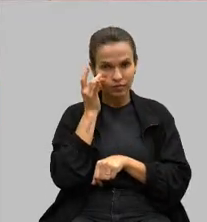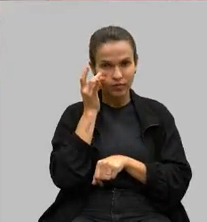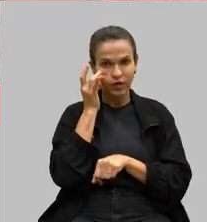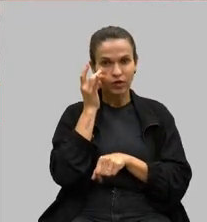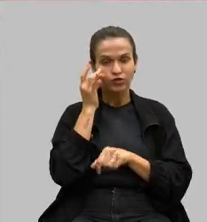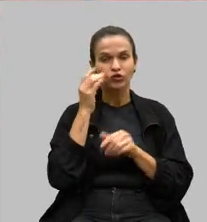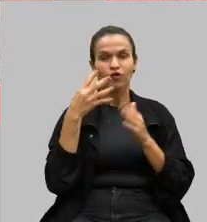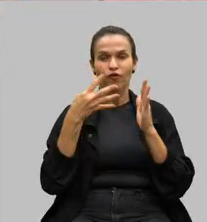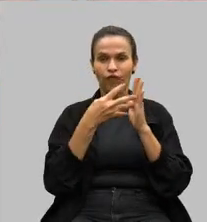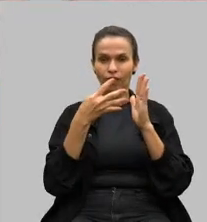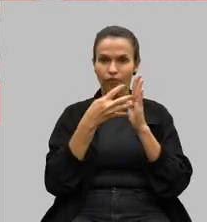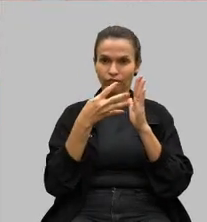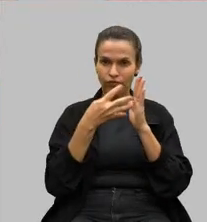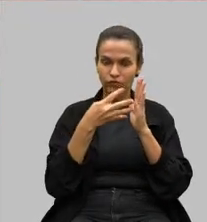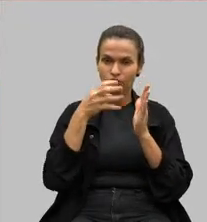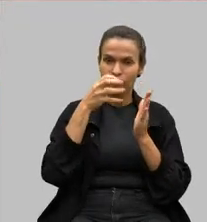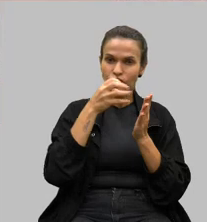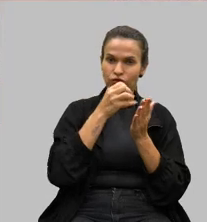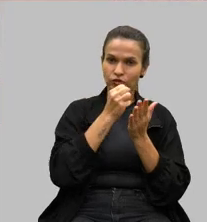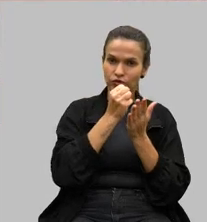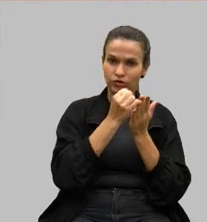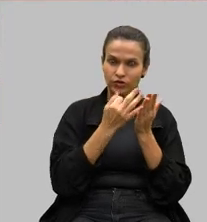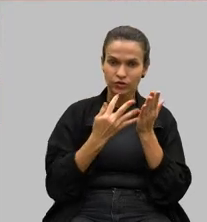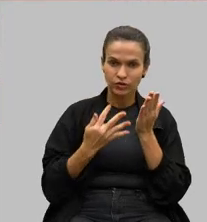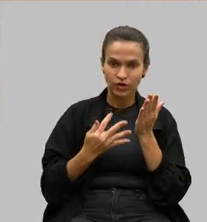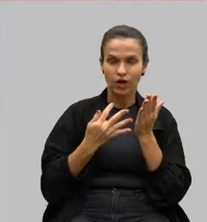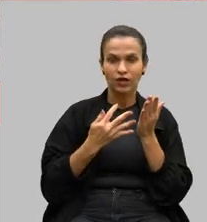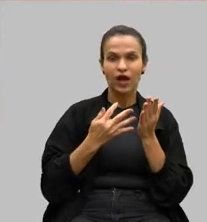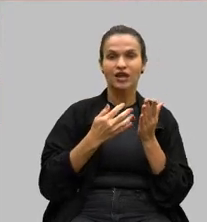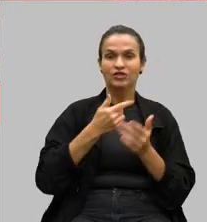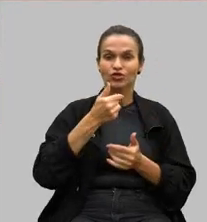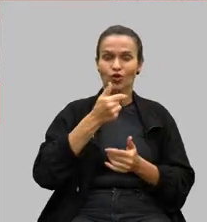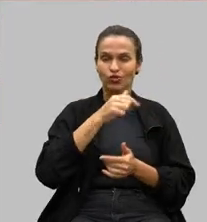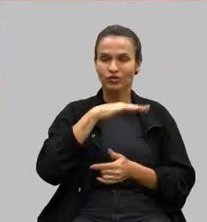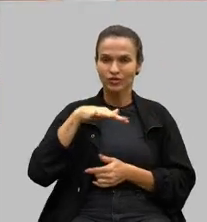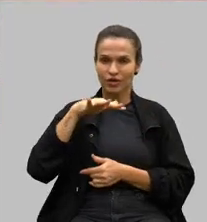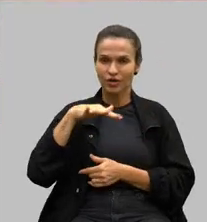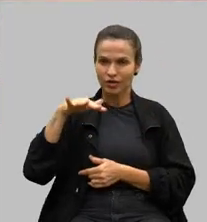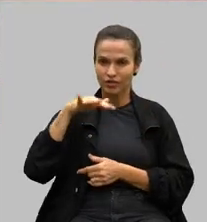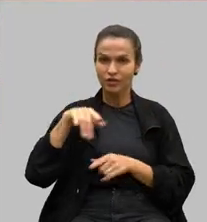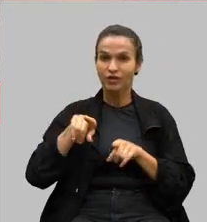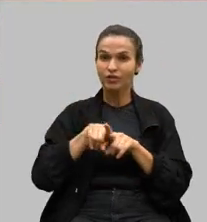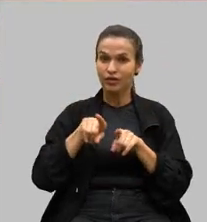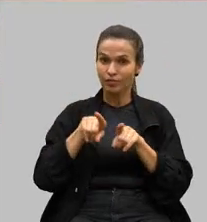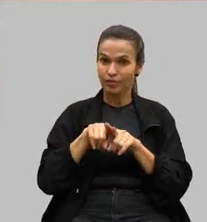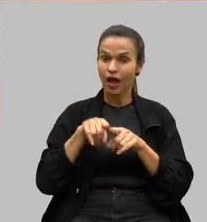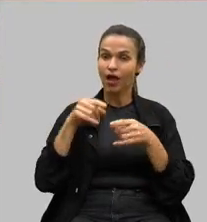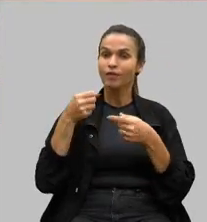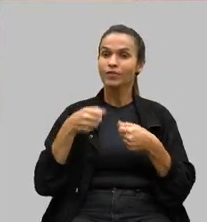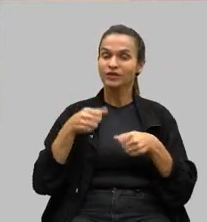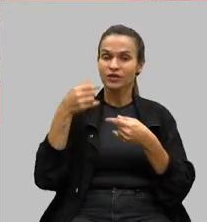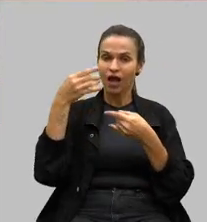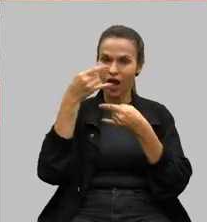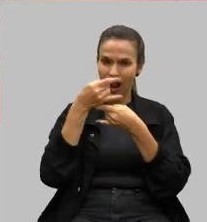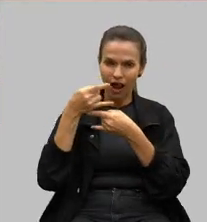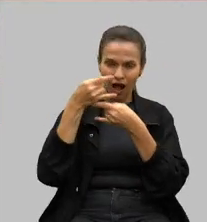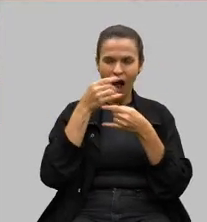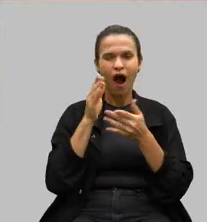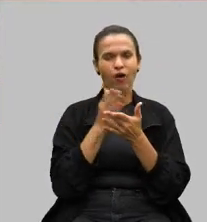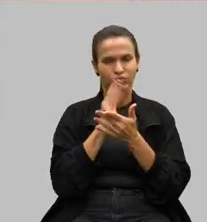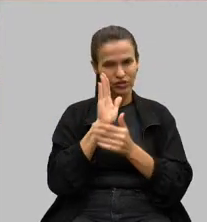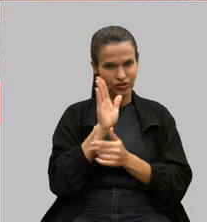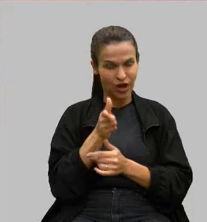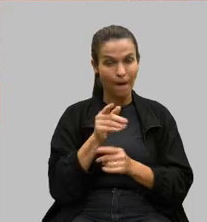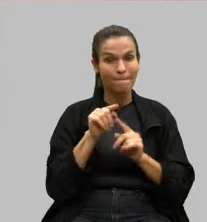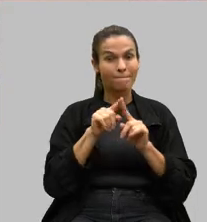formulários de inscrição nas 12 regiões além das lives né algumas realizadas mas